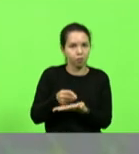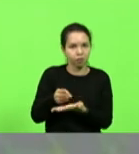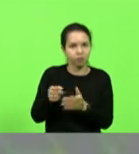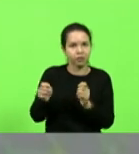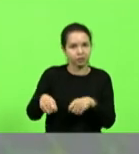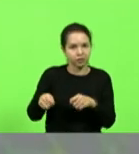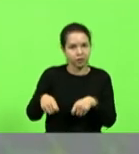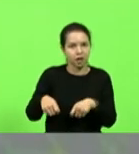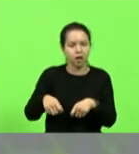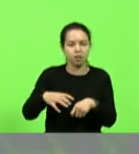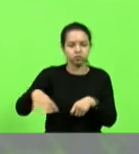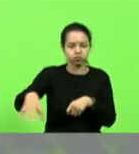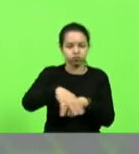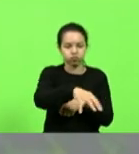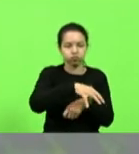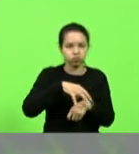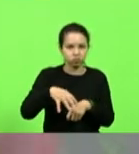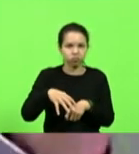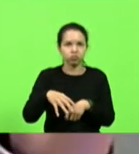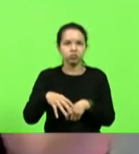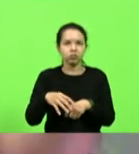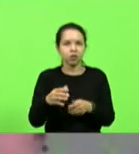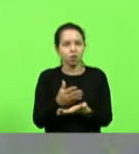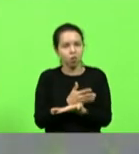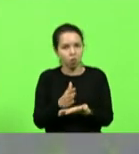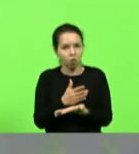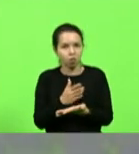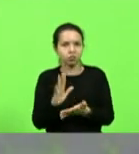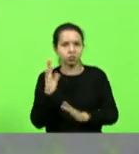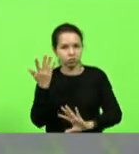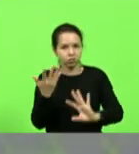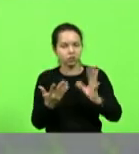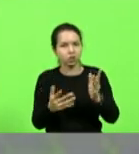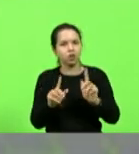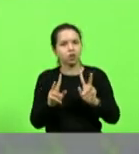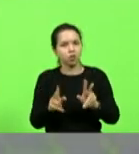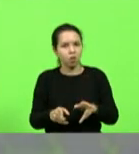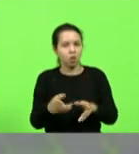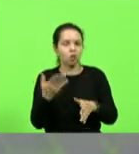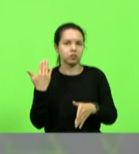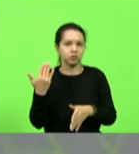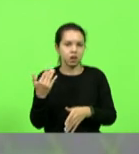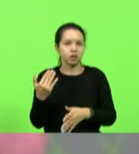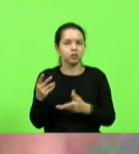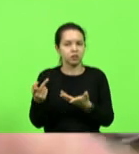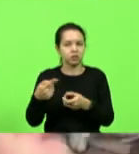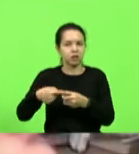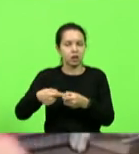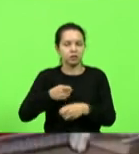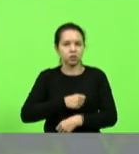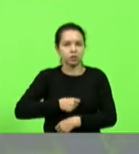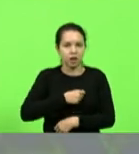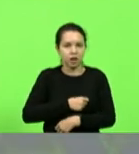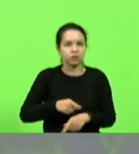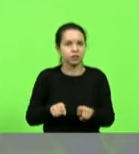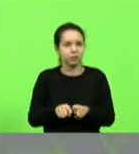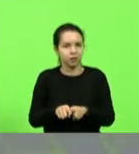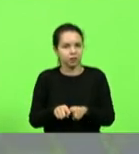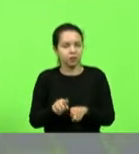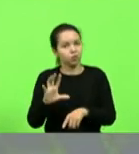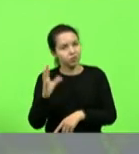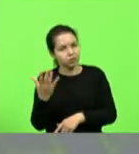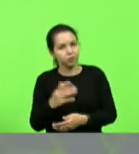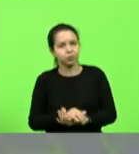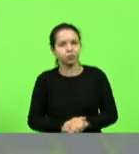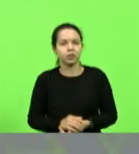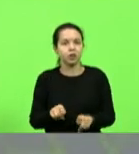demandas pontuais e emergenciais em alguma situação, como vivemos agora em Saudades, né. Uma outra preocupação, outro desafio, né,